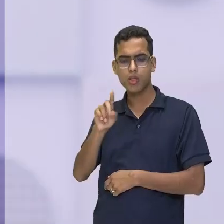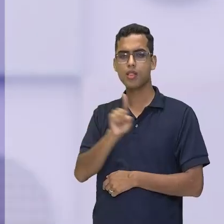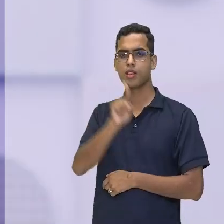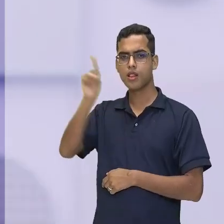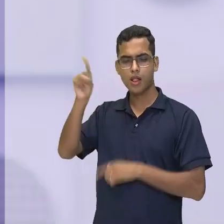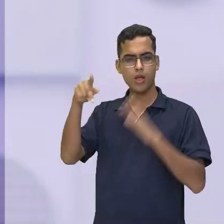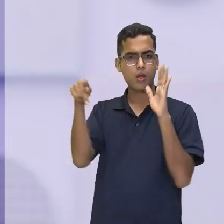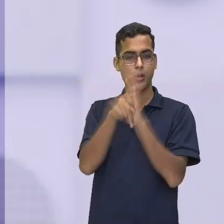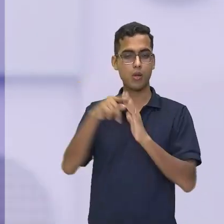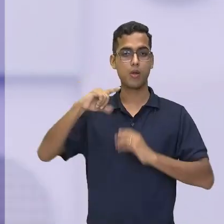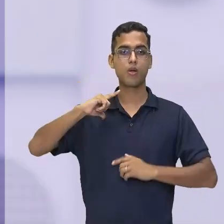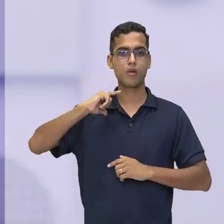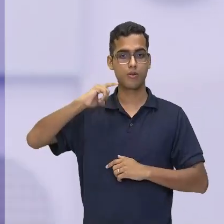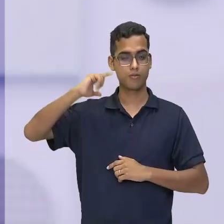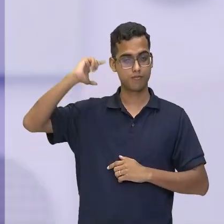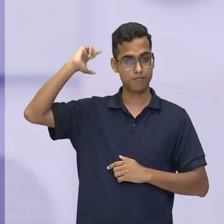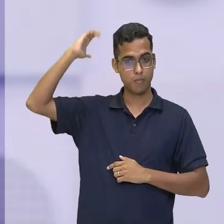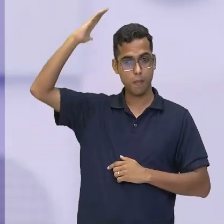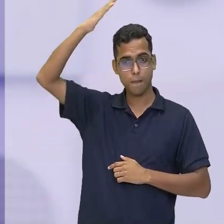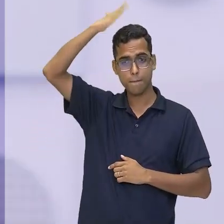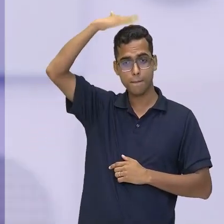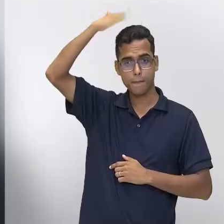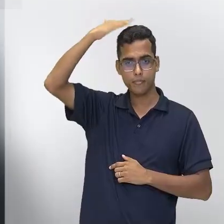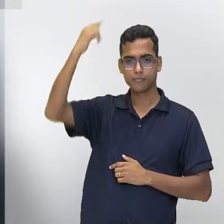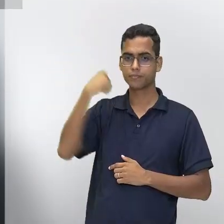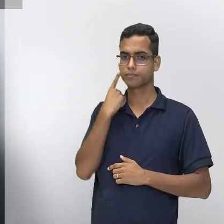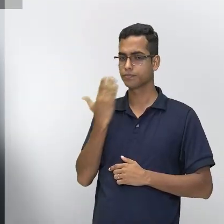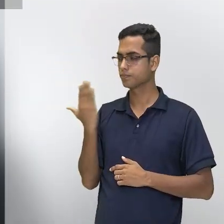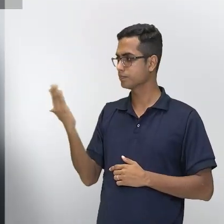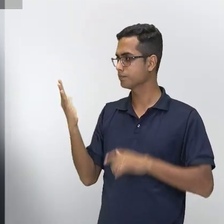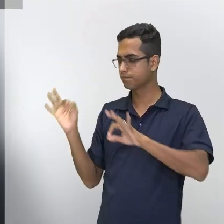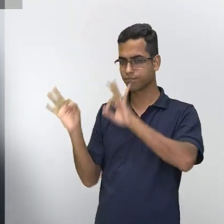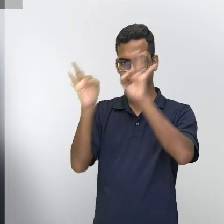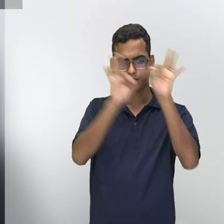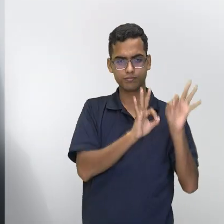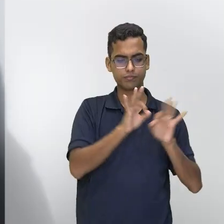no Pará. Vamos ver o que ele tem a nos dizer.